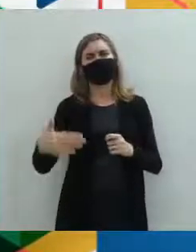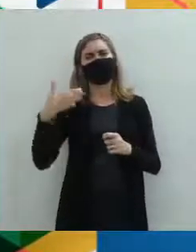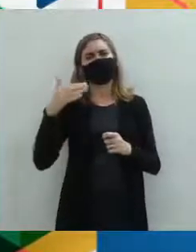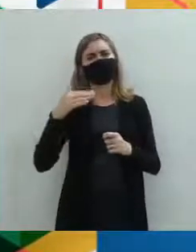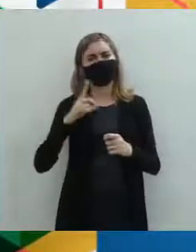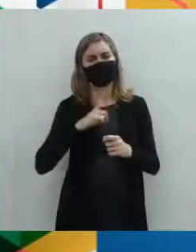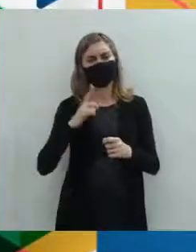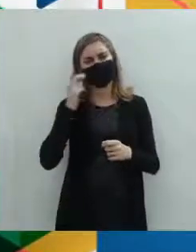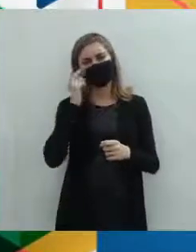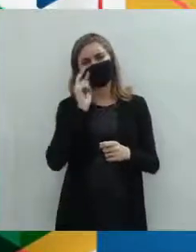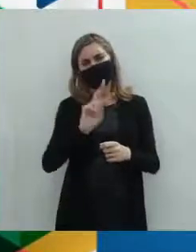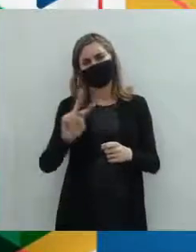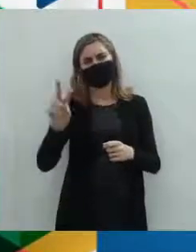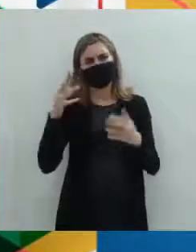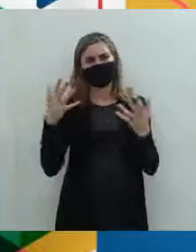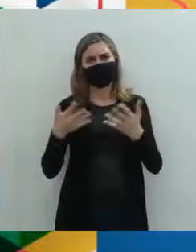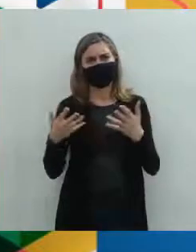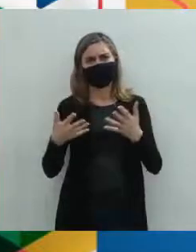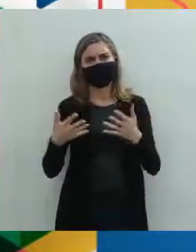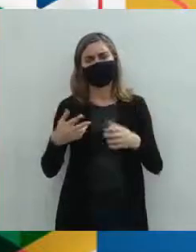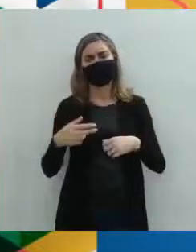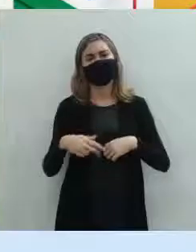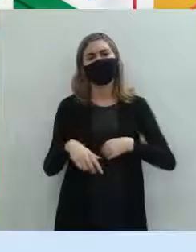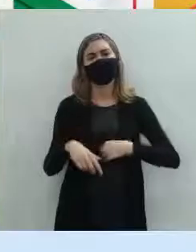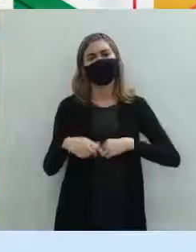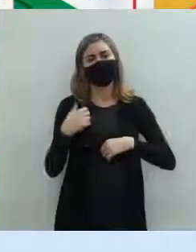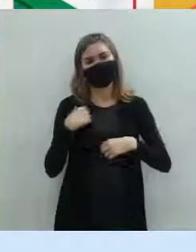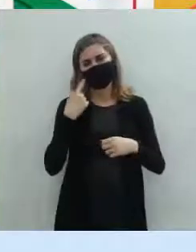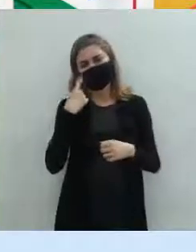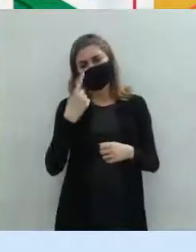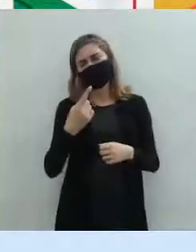gente está vendo aqui agora. Então,